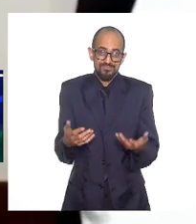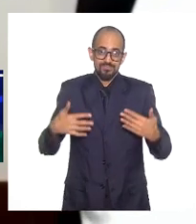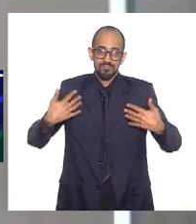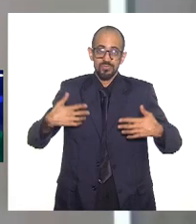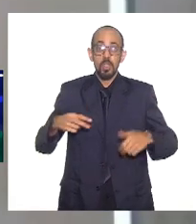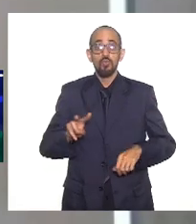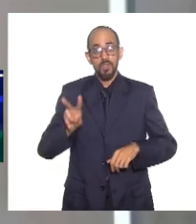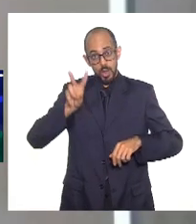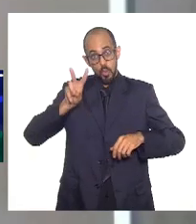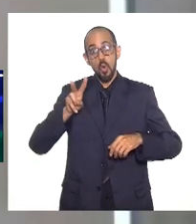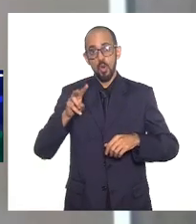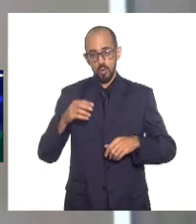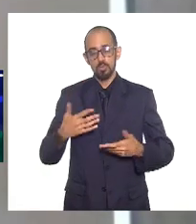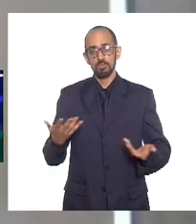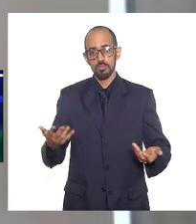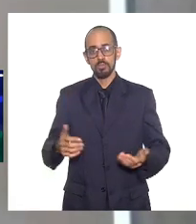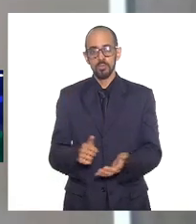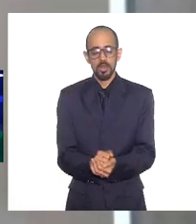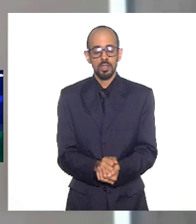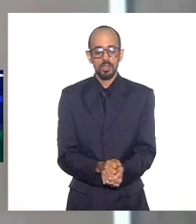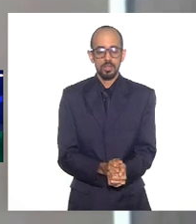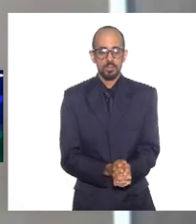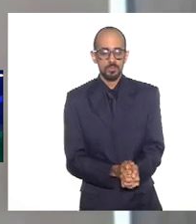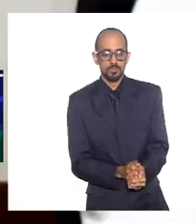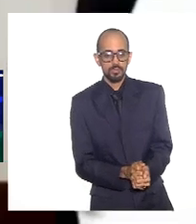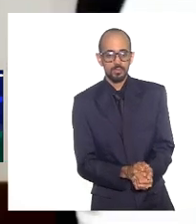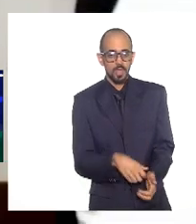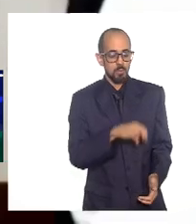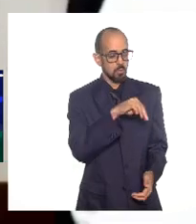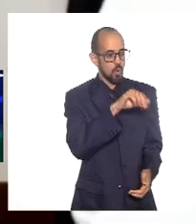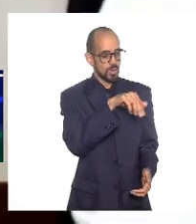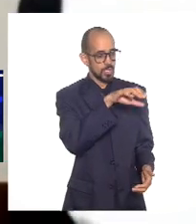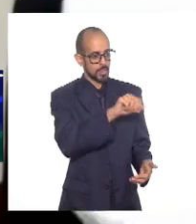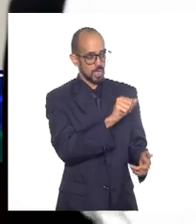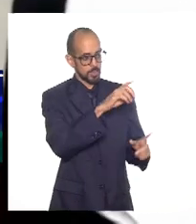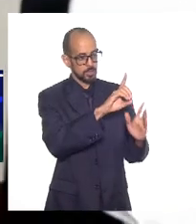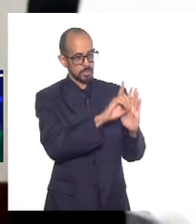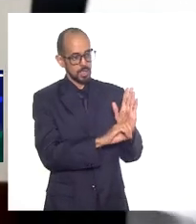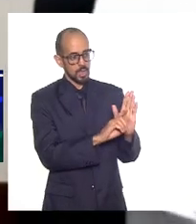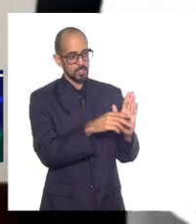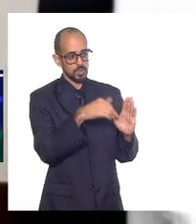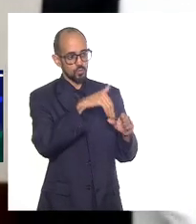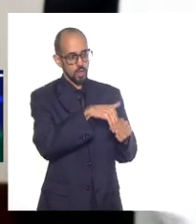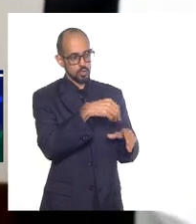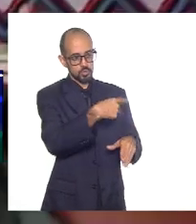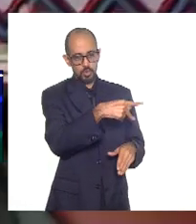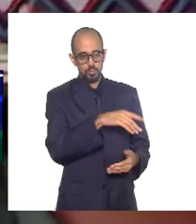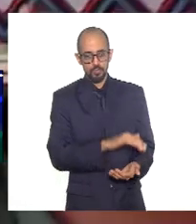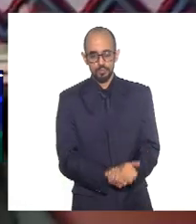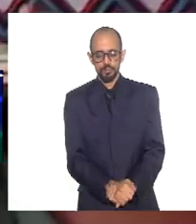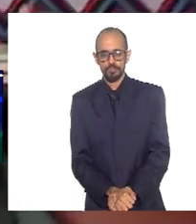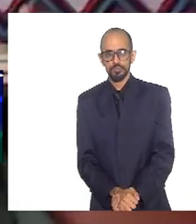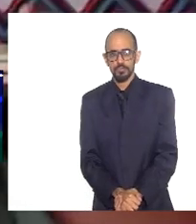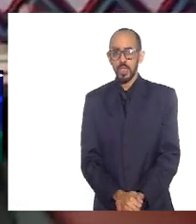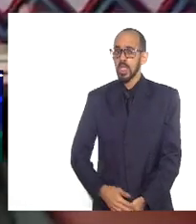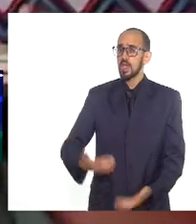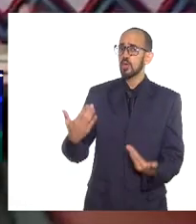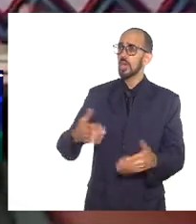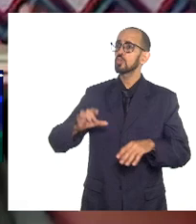Tenho orgulho disso. Deputada Mônica, por favor, para a declaração de voto. Muito obrigada, presidente. Eu queria só